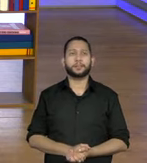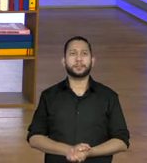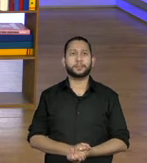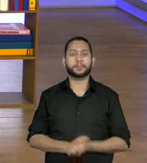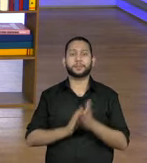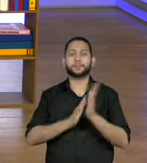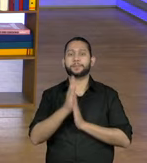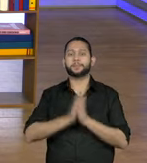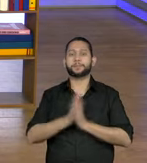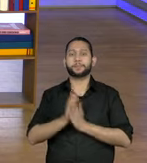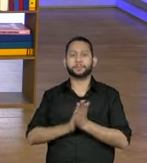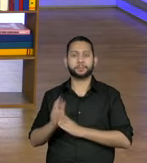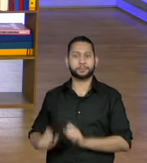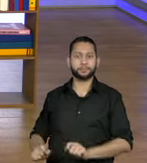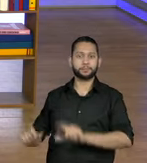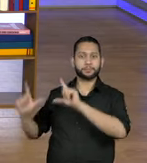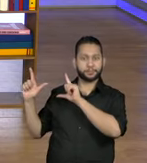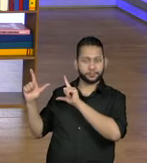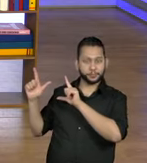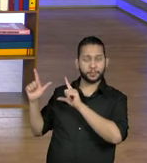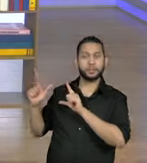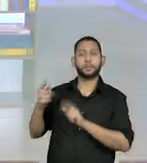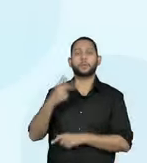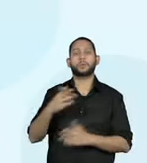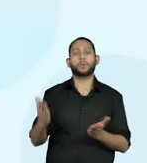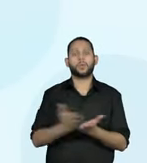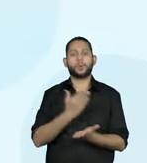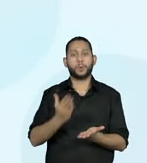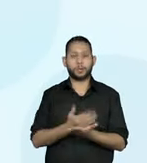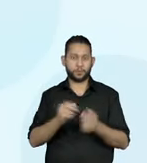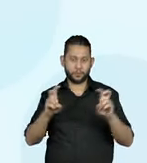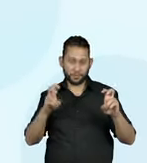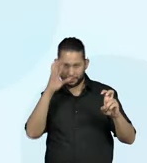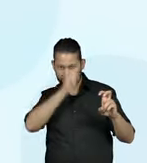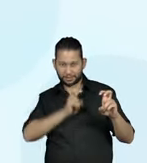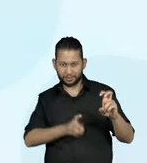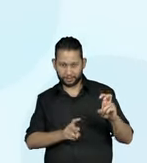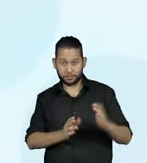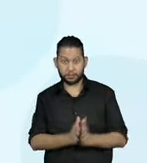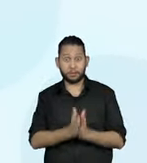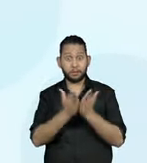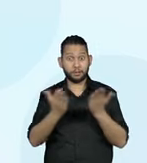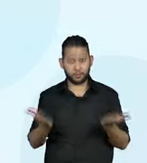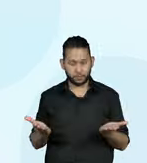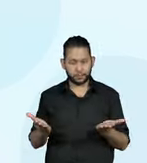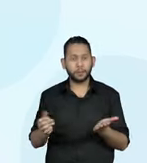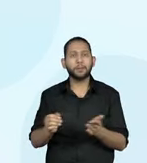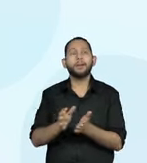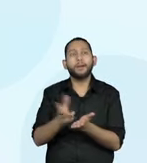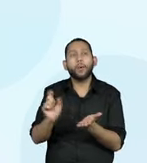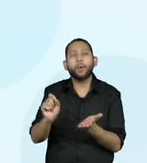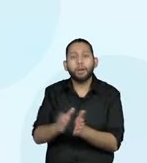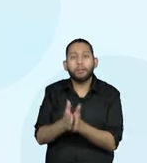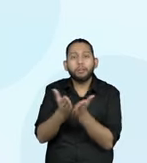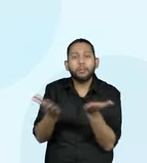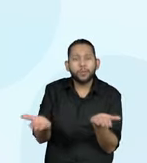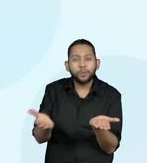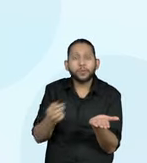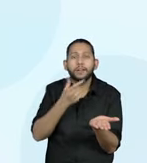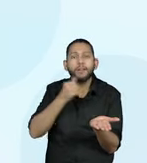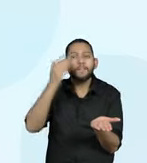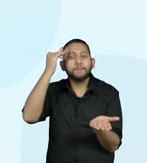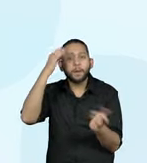Aí aqui, situação problema do aprender sempre, bora lá. O livro é o livro de Dom Quixote,